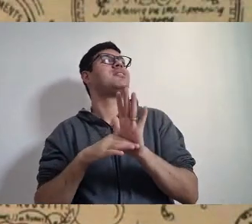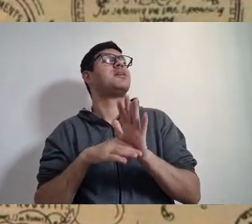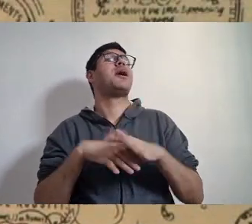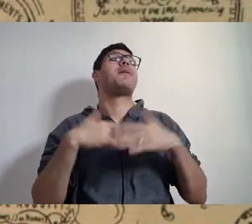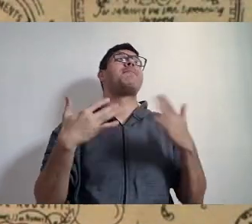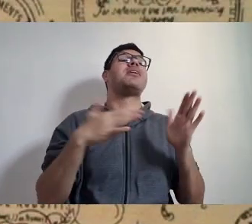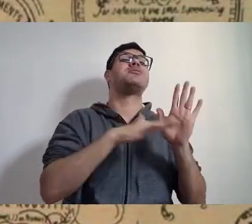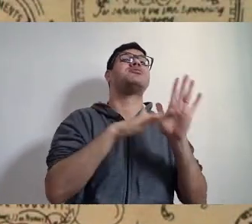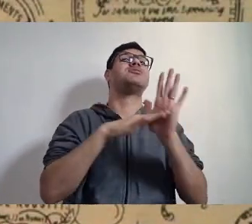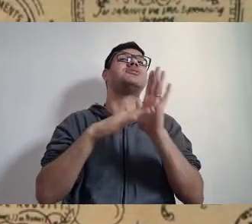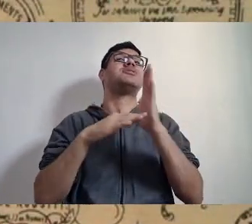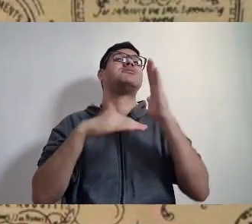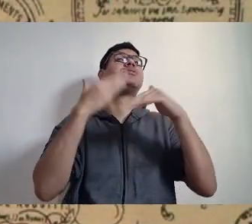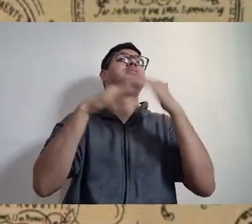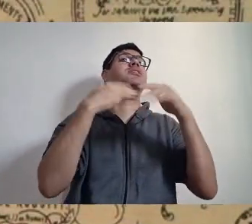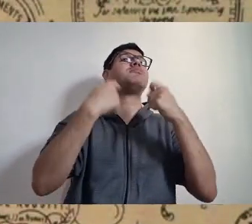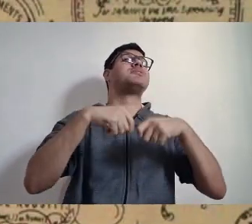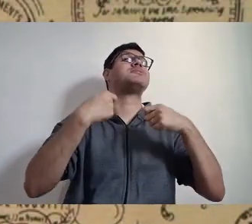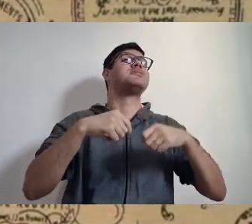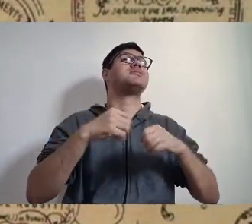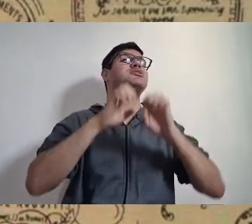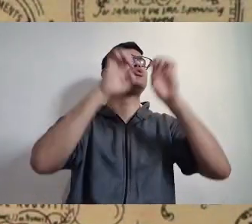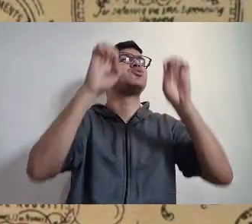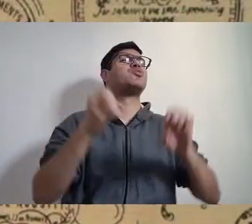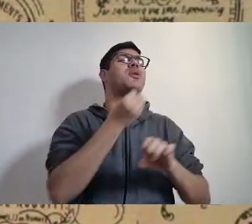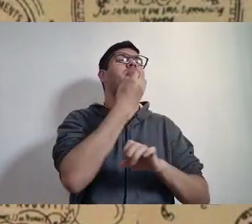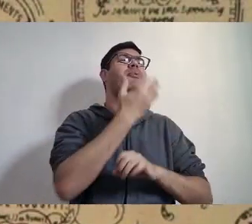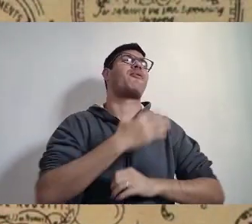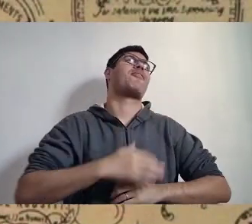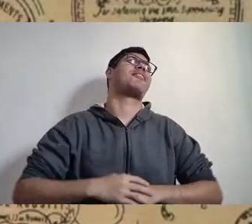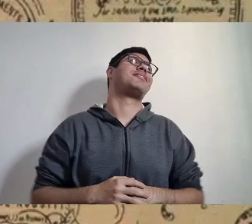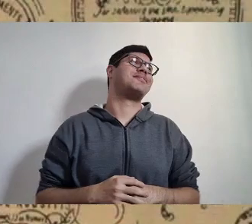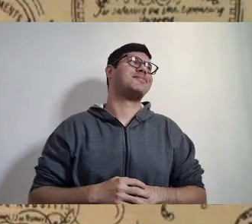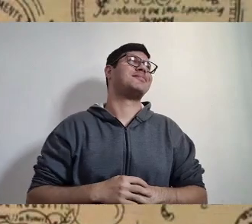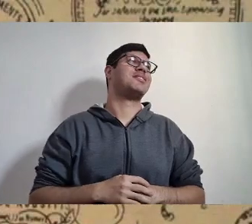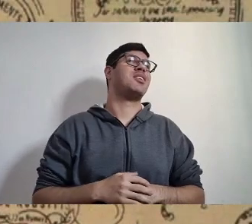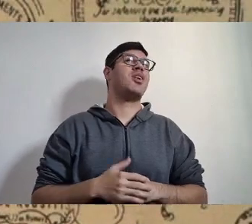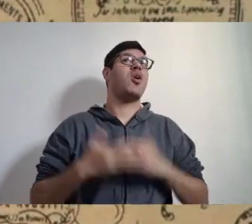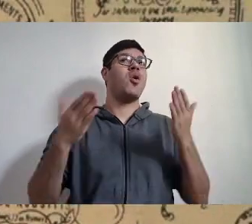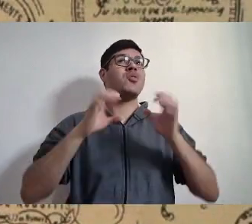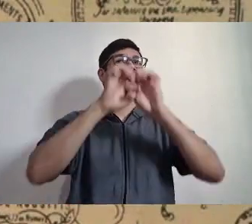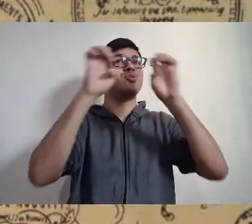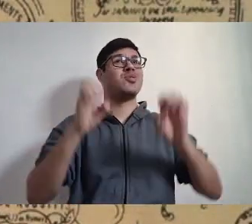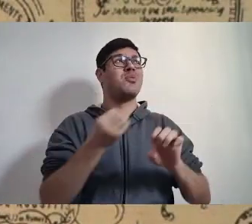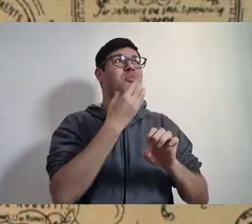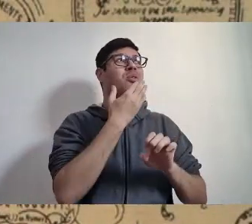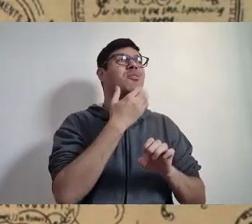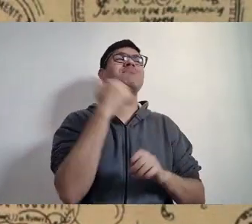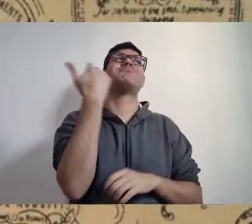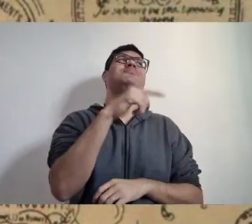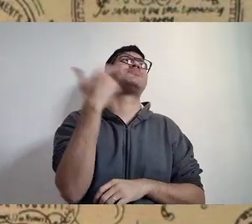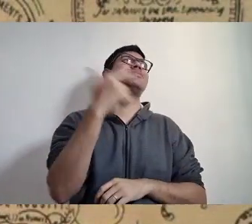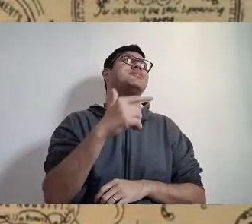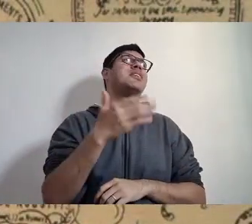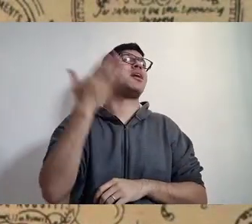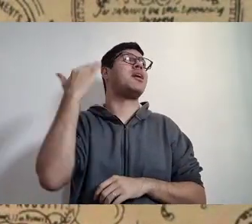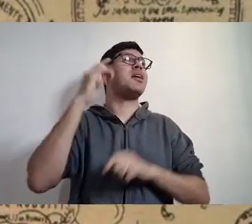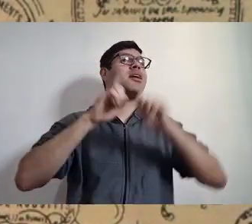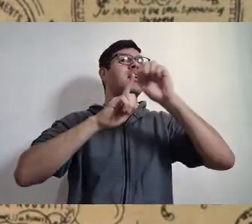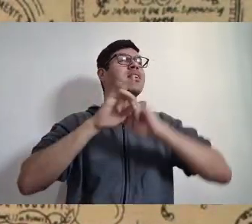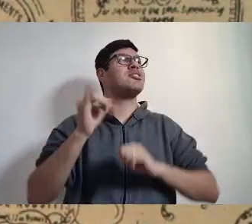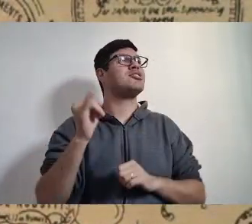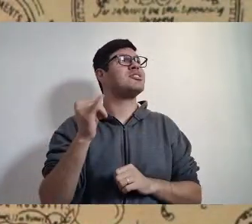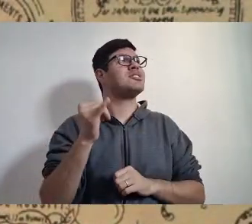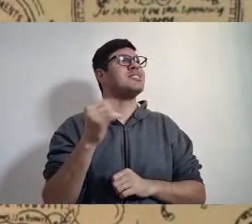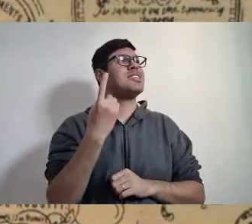atuação e melhorar cada vez mais, tem que ter uma estrutura. Sim, claro. E assim, hoje nós não temos estrutura. Em janeiro, a gente não tinha funcionário. A gente tinha o quê?